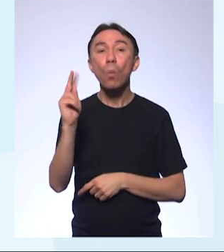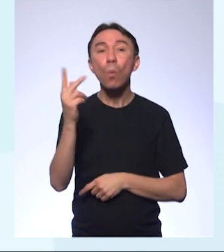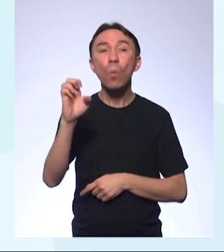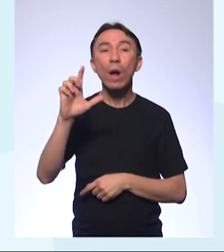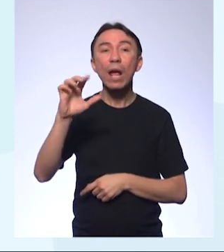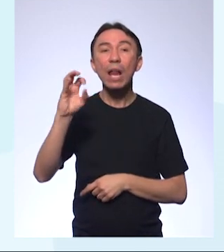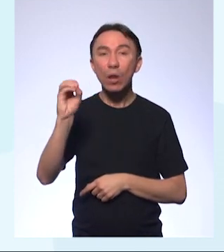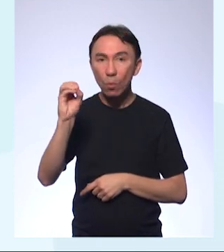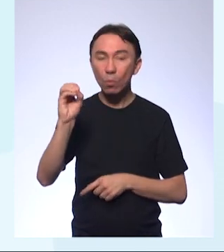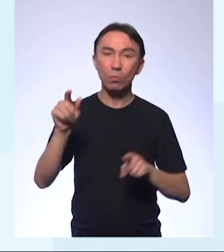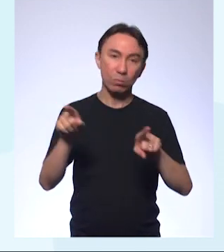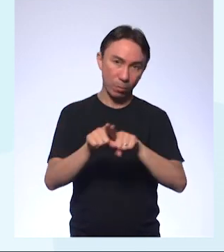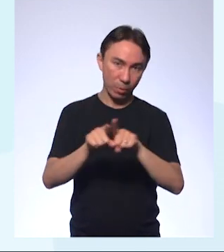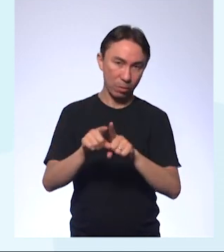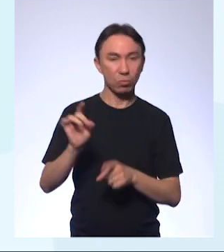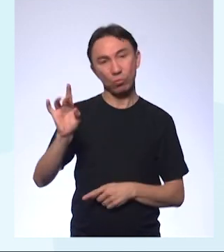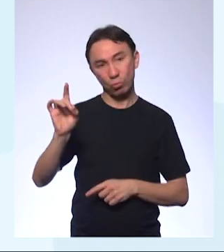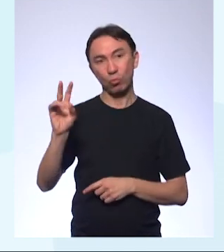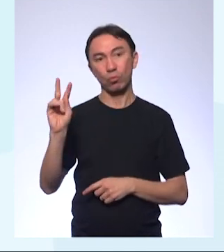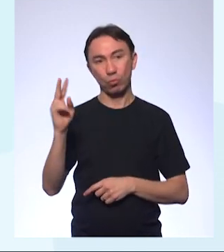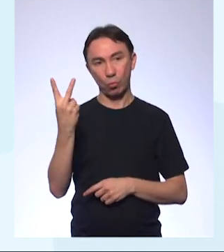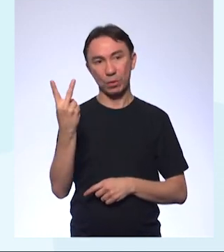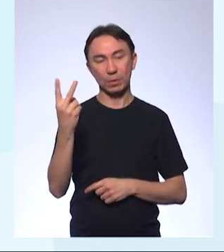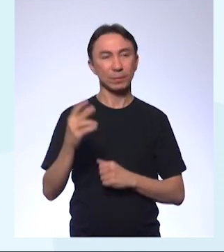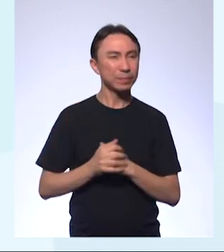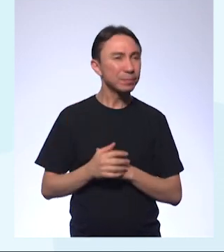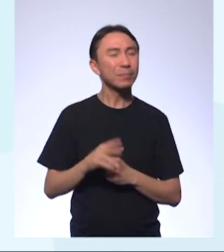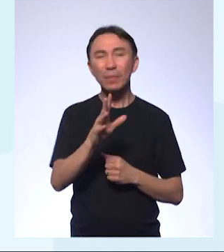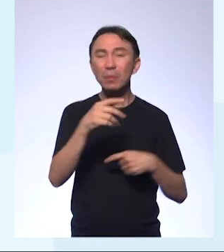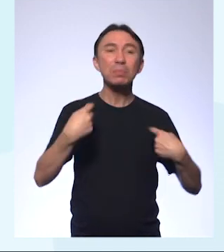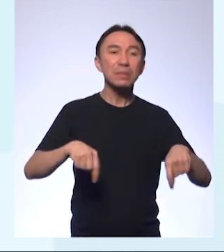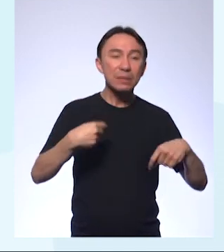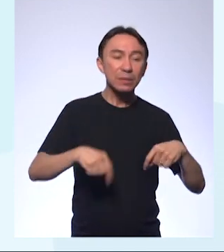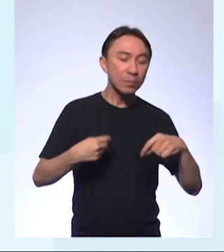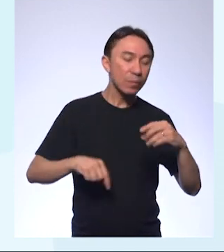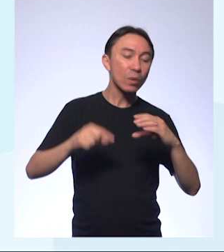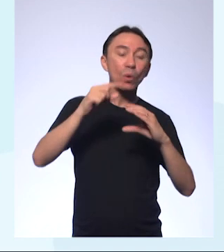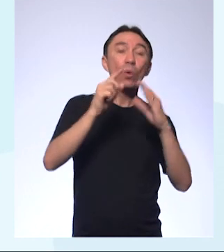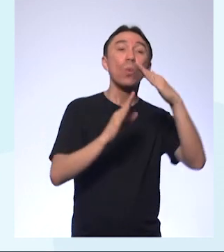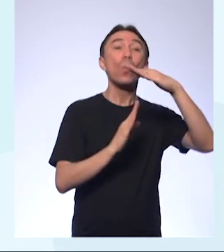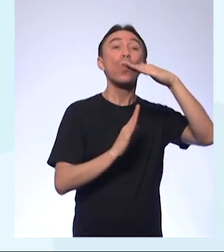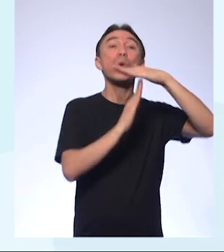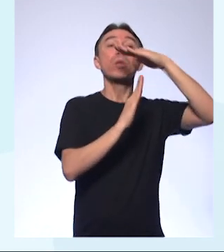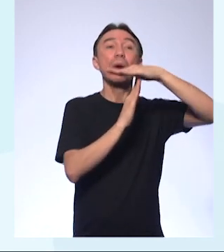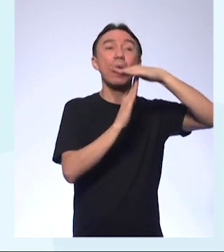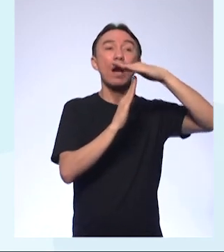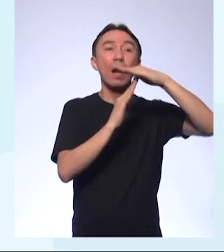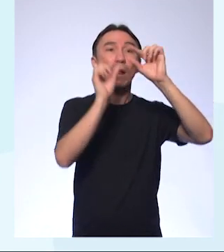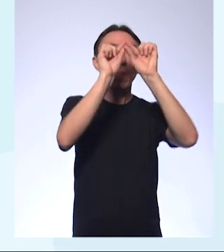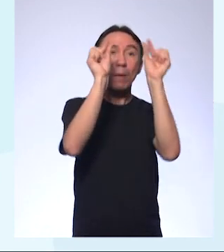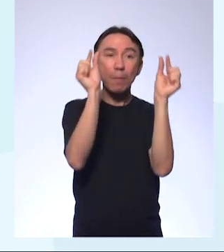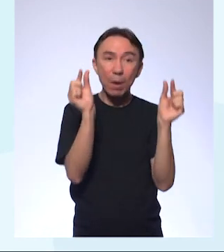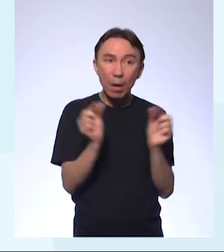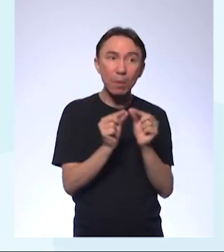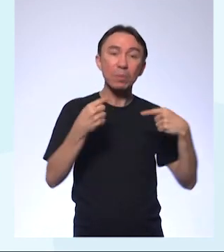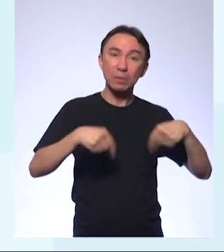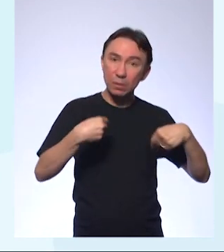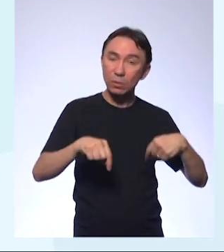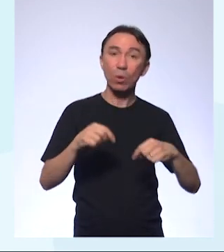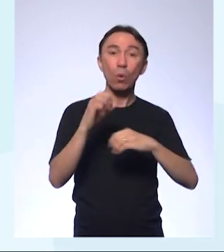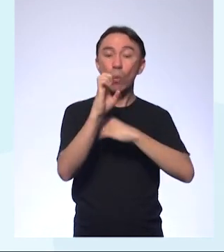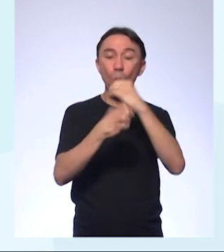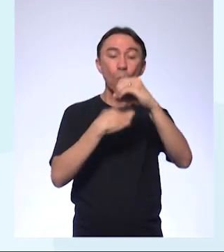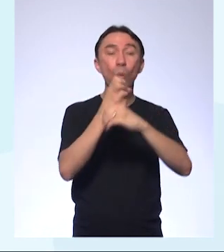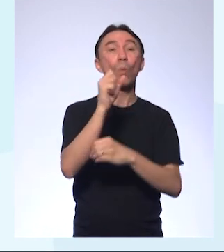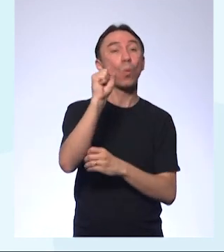quantidade, pensa assim, ele tem que ter 8 elétrons na última camada. Então o sódio tem duas opções. Na verdade, uma é a correta. Ou